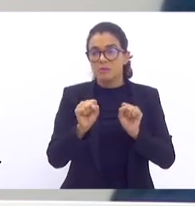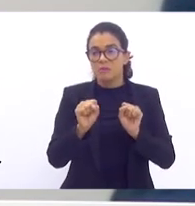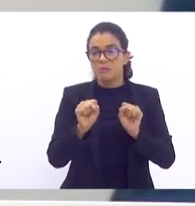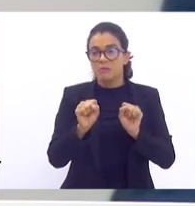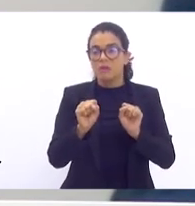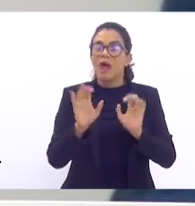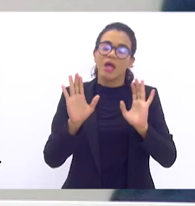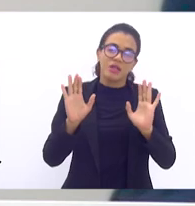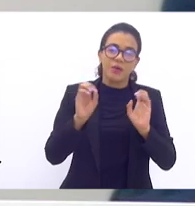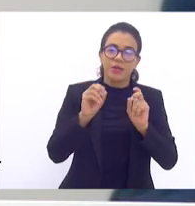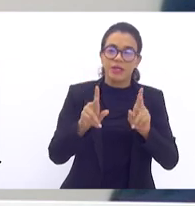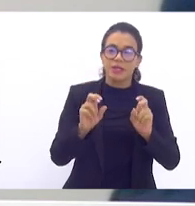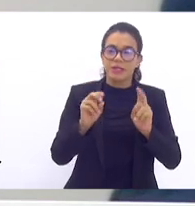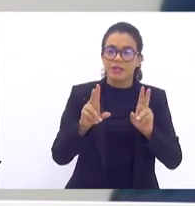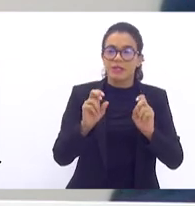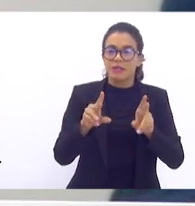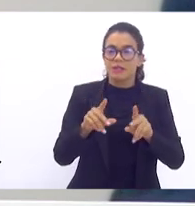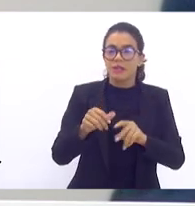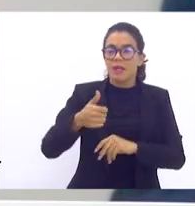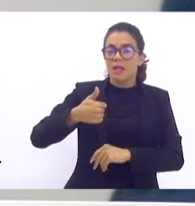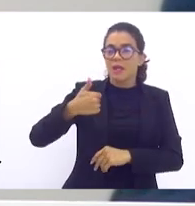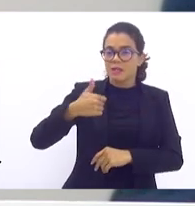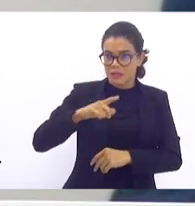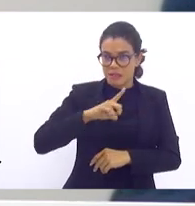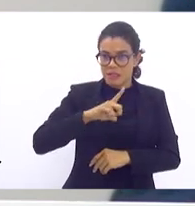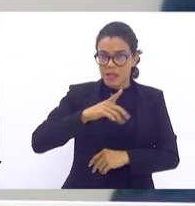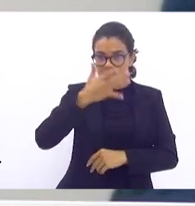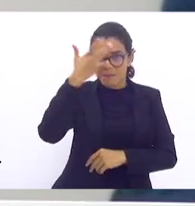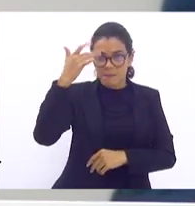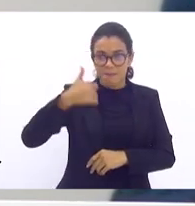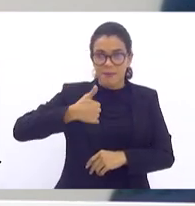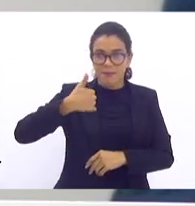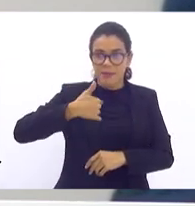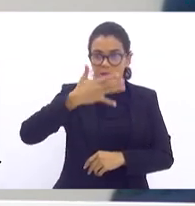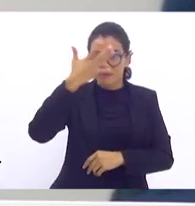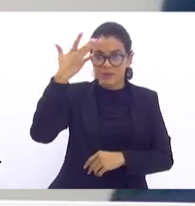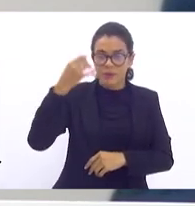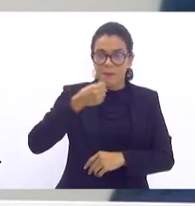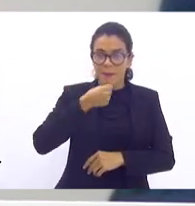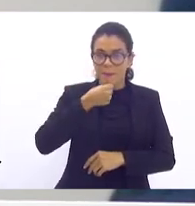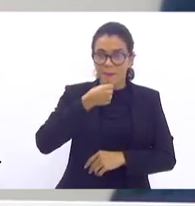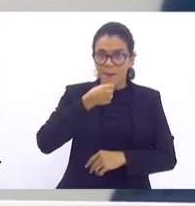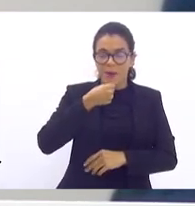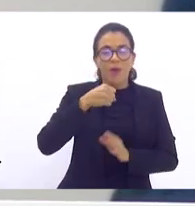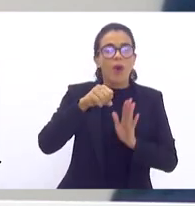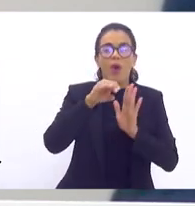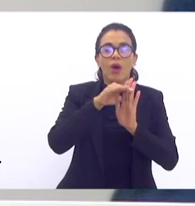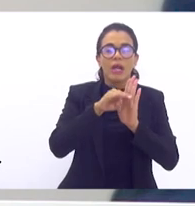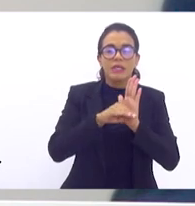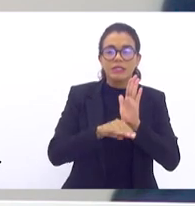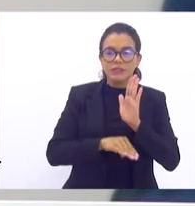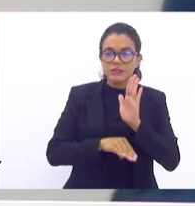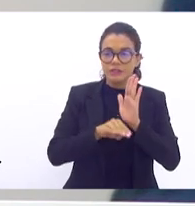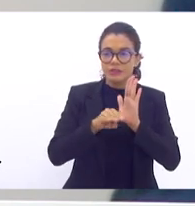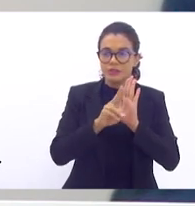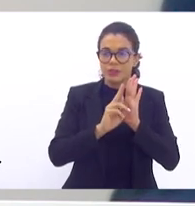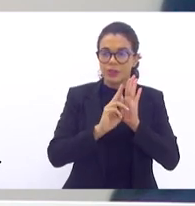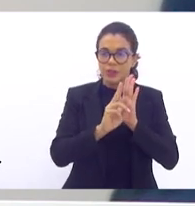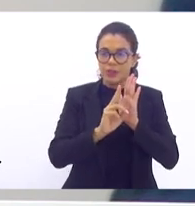Beleza então já tem escrito aí então me dá aqui a lista por favor